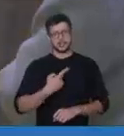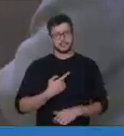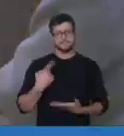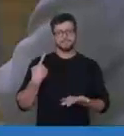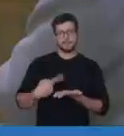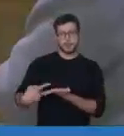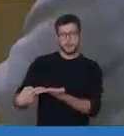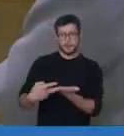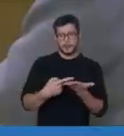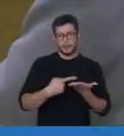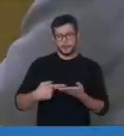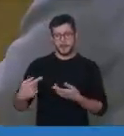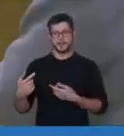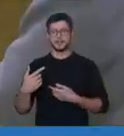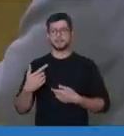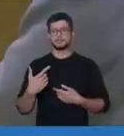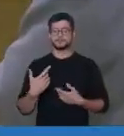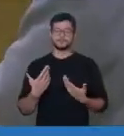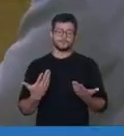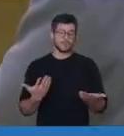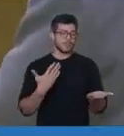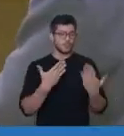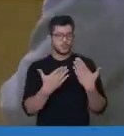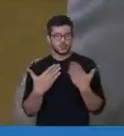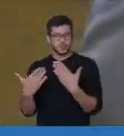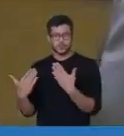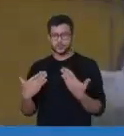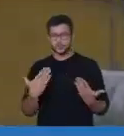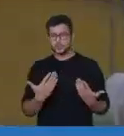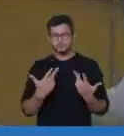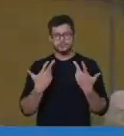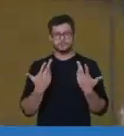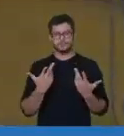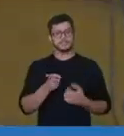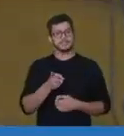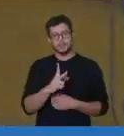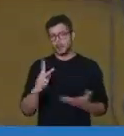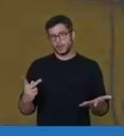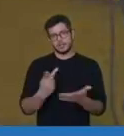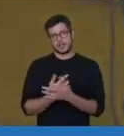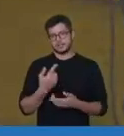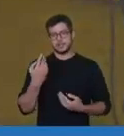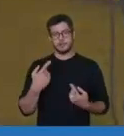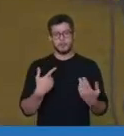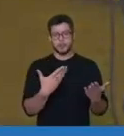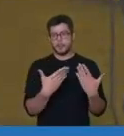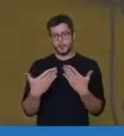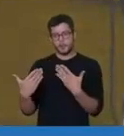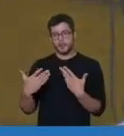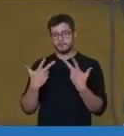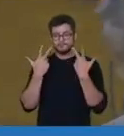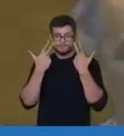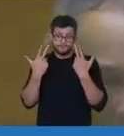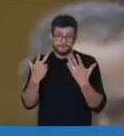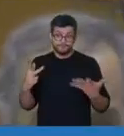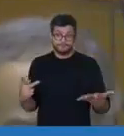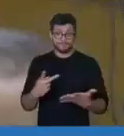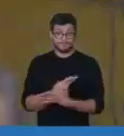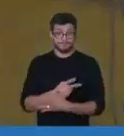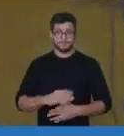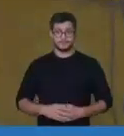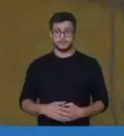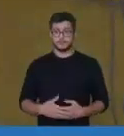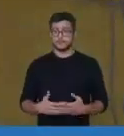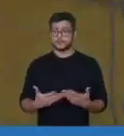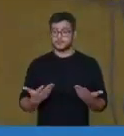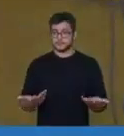isso faz parte da Casa Legislativa aqui, onde se dialoga, se debate, tenta se construir consensos, conseguimos construir uma